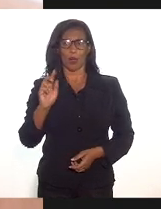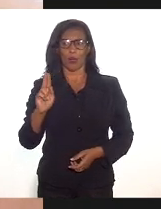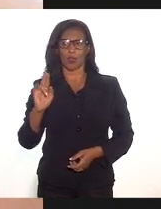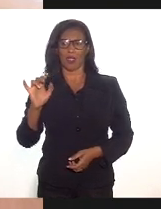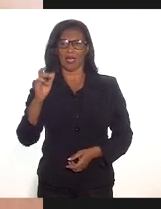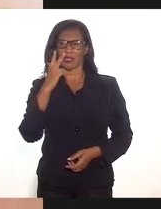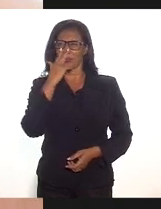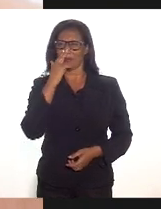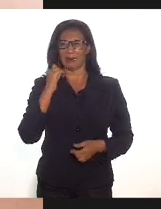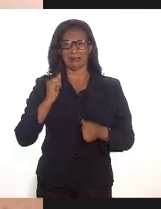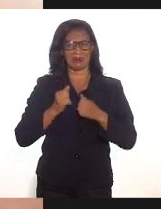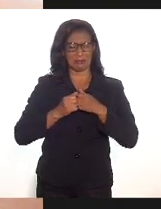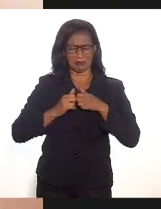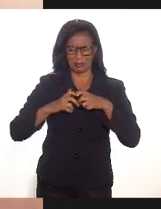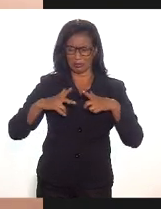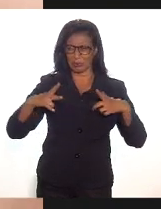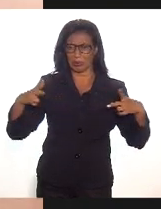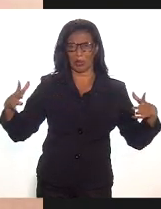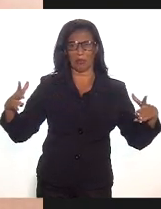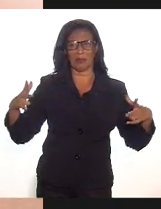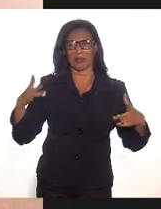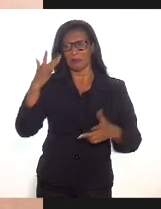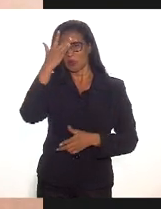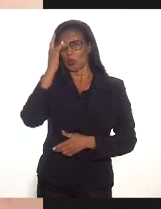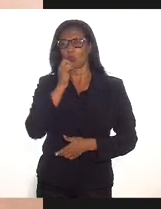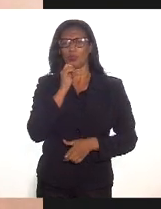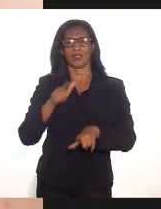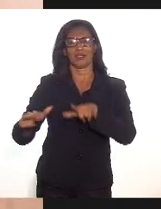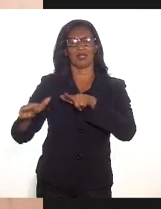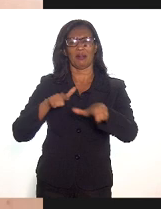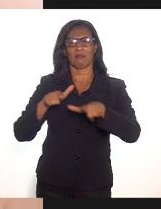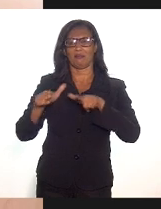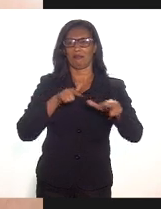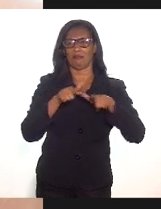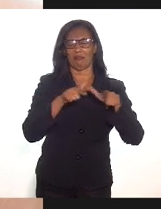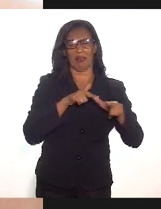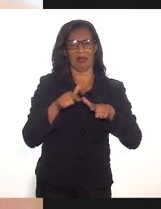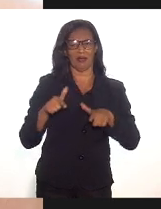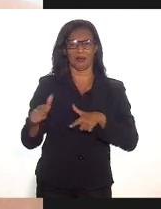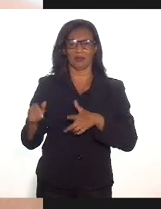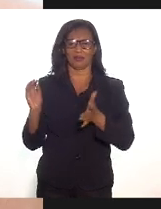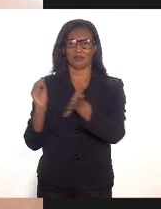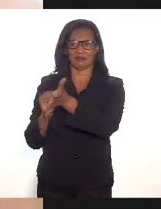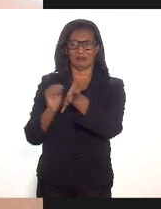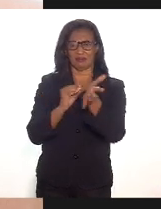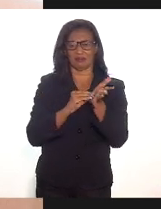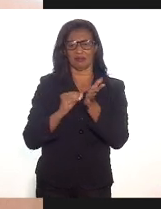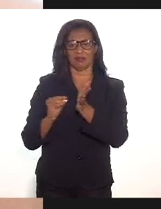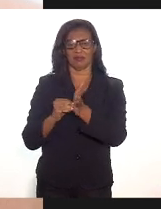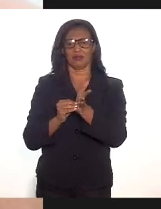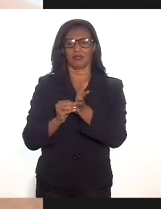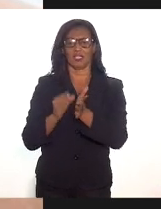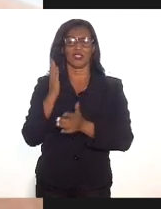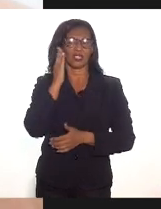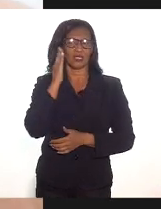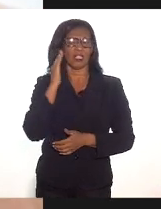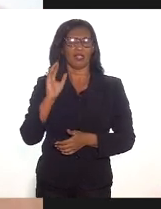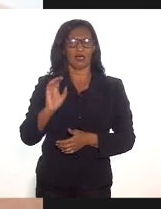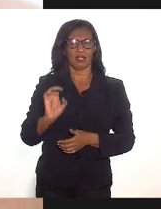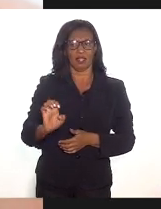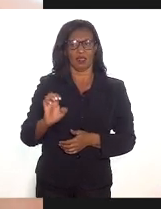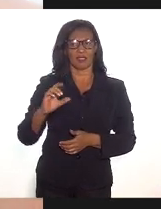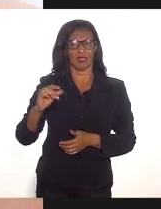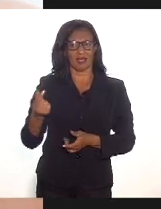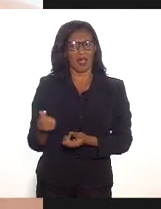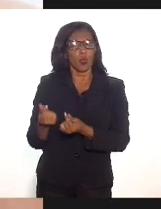nesse país. É uma falácia dizer que a iniciativa privada vai gerir melhor o poder público. A gente sabe que a SEDAI dá